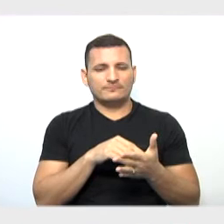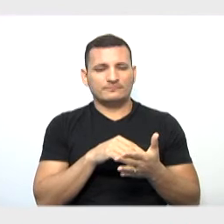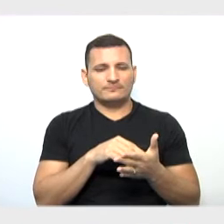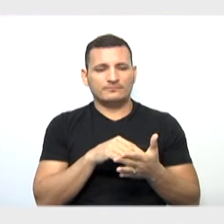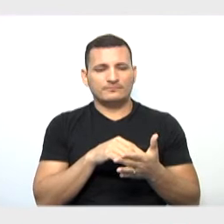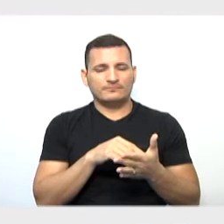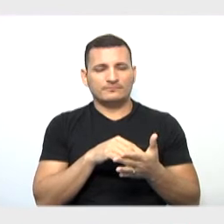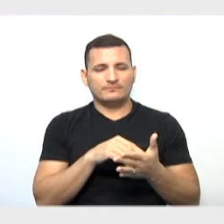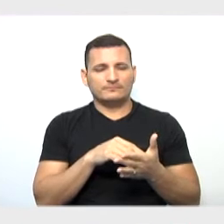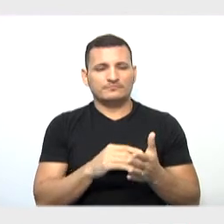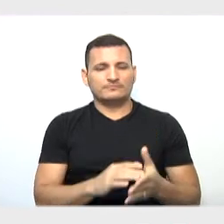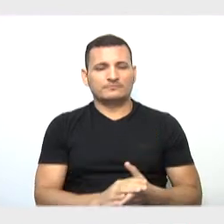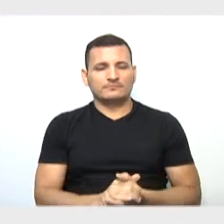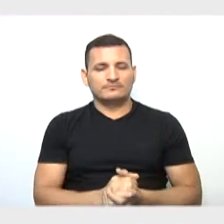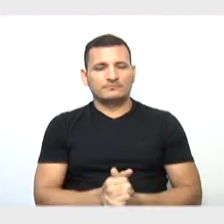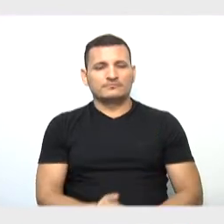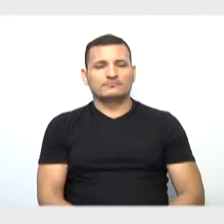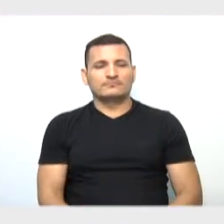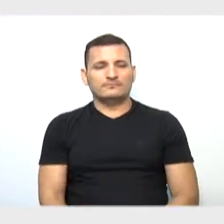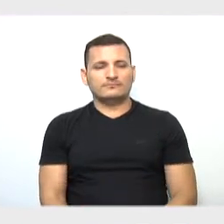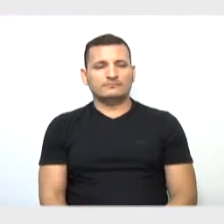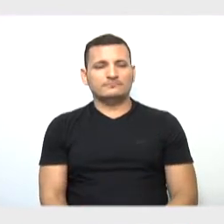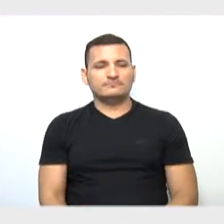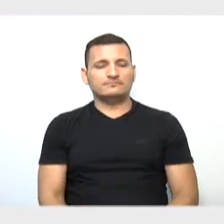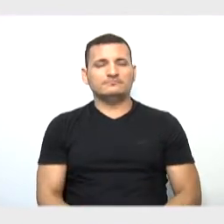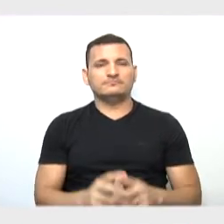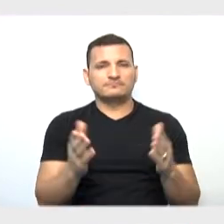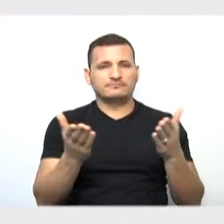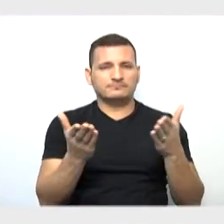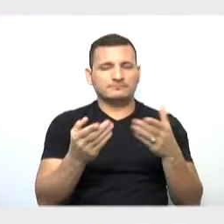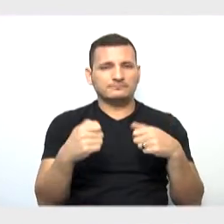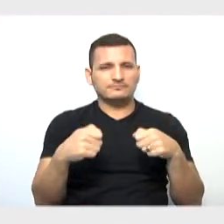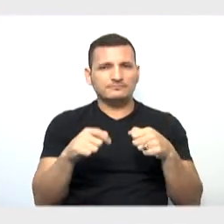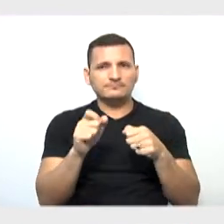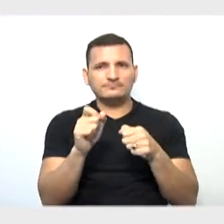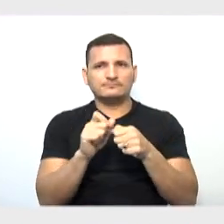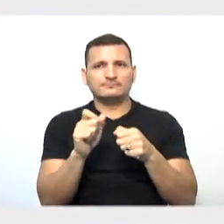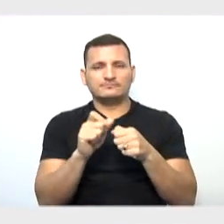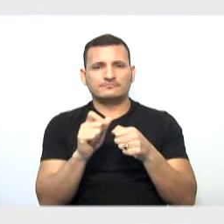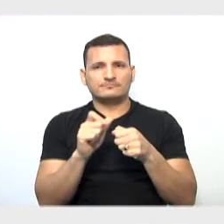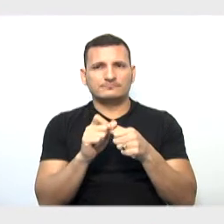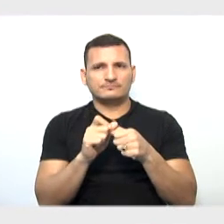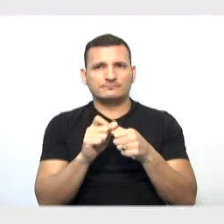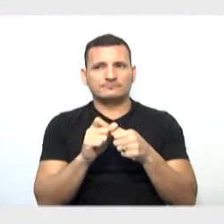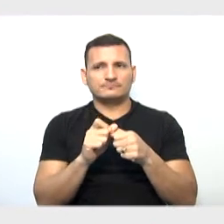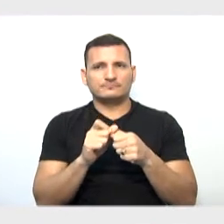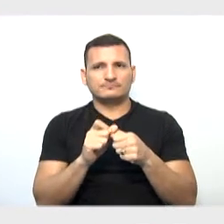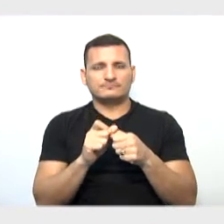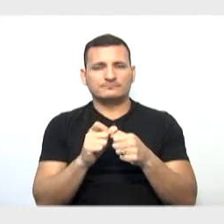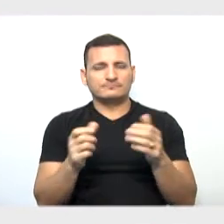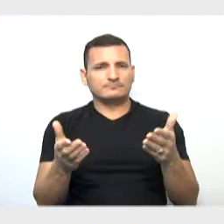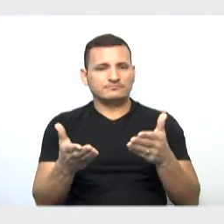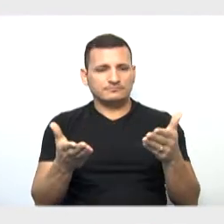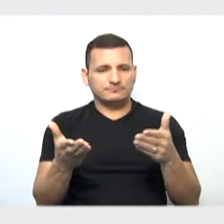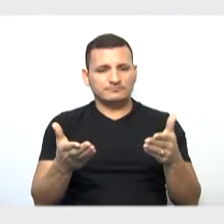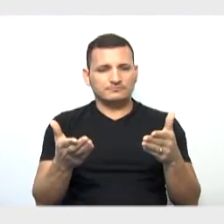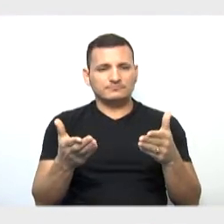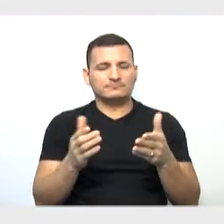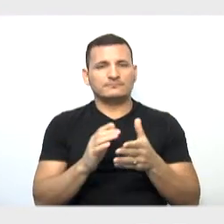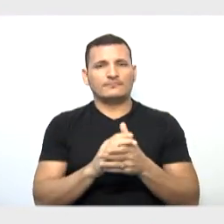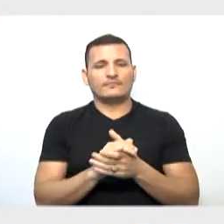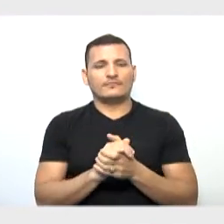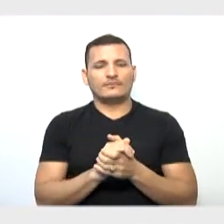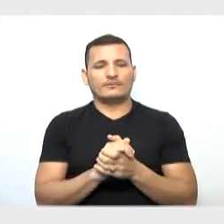JS lá embaixo. Então, isso a gente tem que fazer agora ligar o